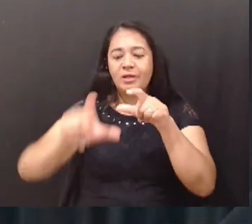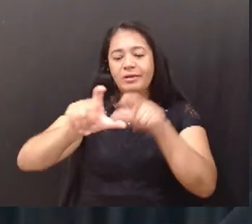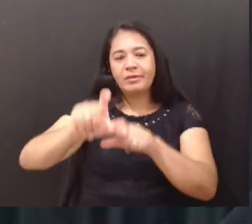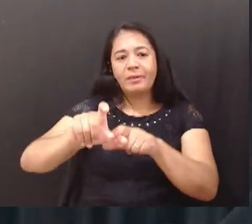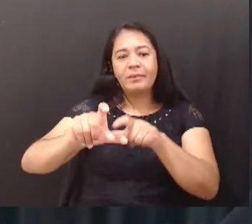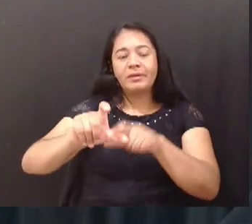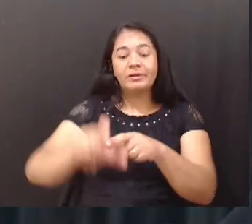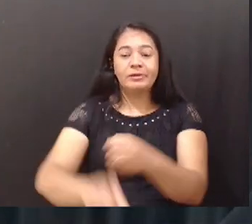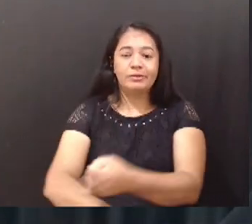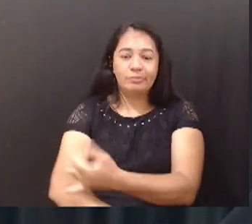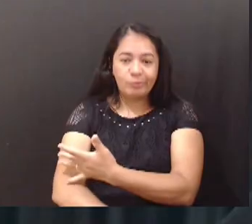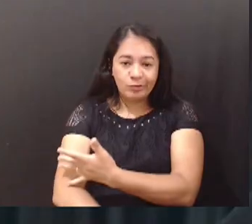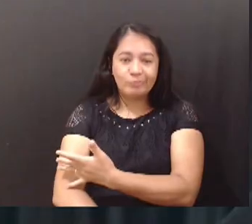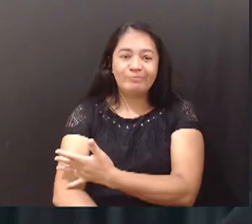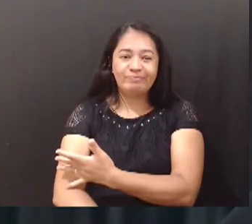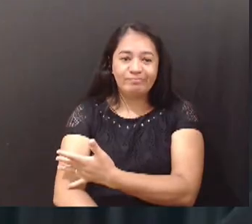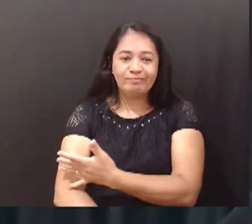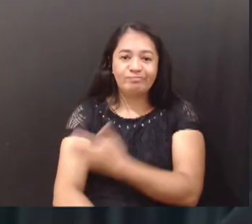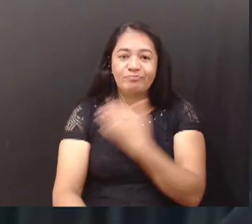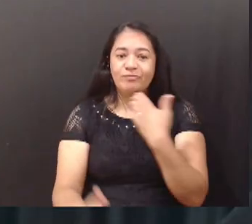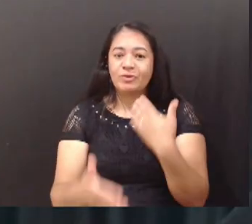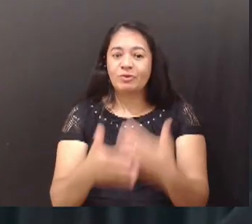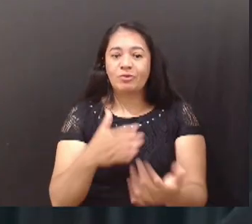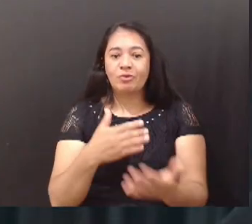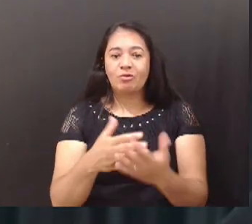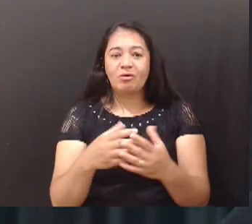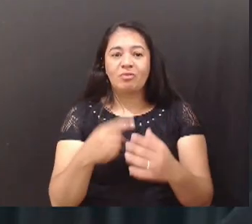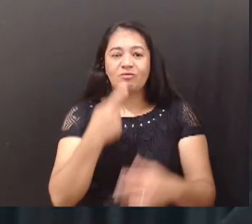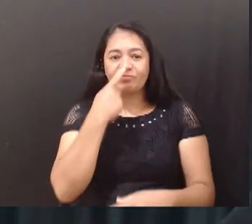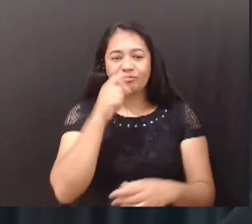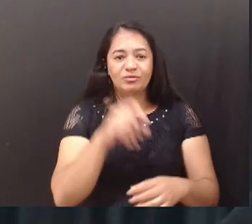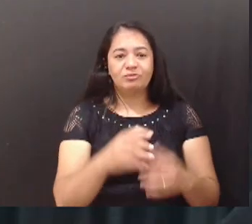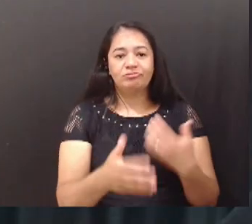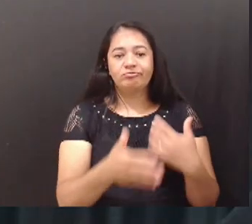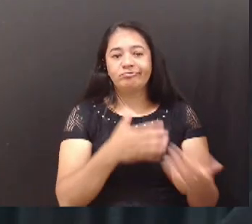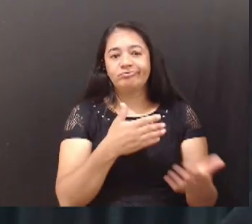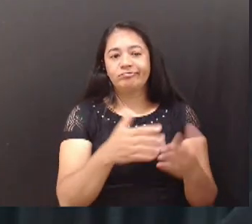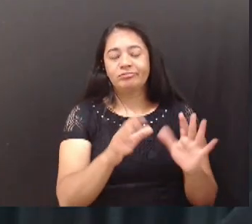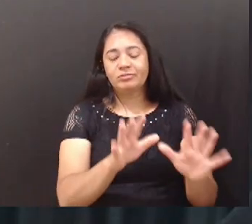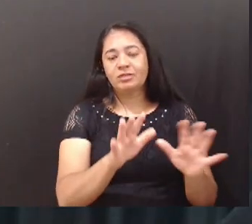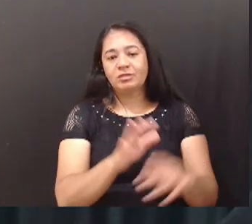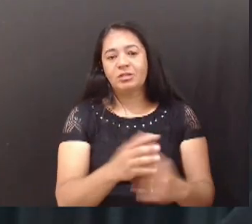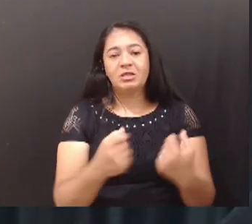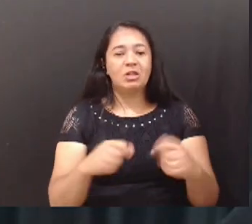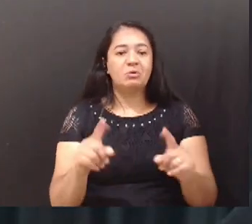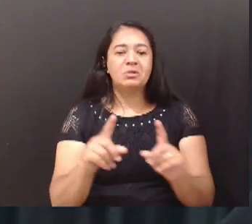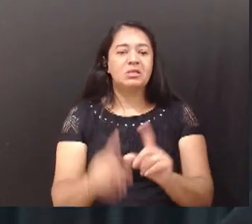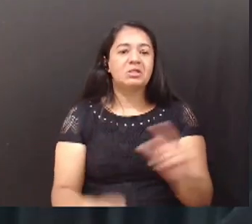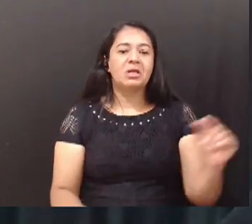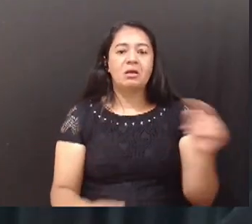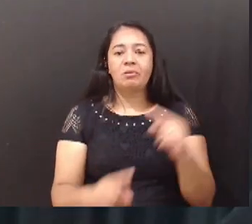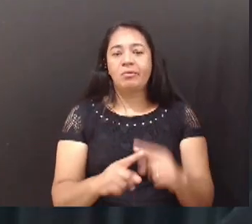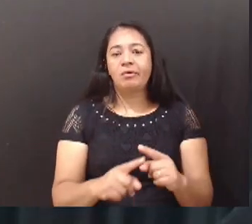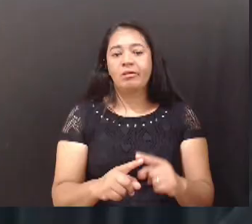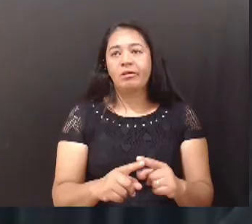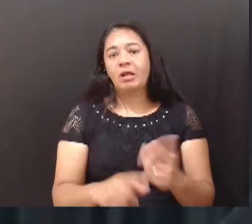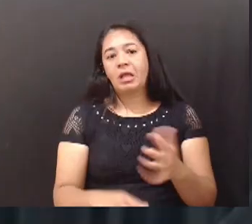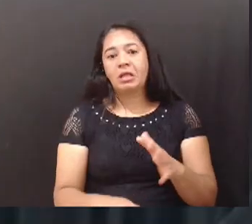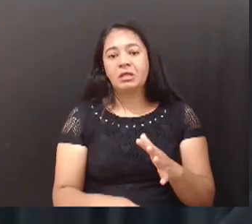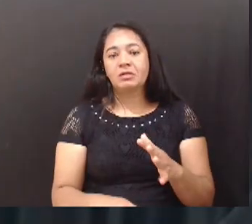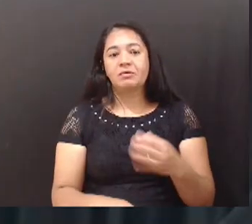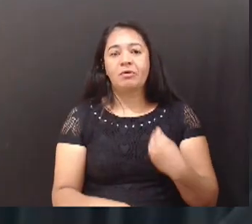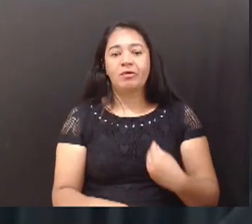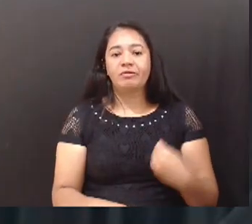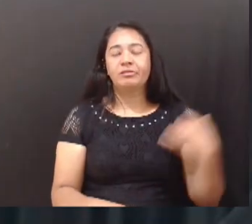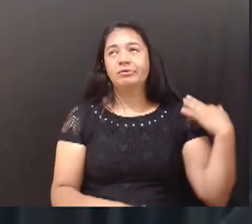Que aí qualquer escombro serve. Desde que ela não precise sair dali, porque provavelmente uma vida também de